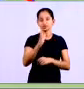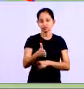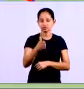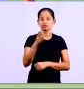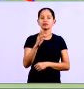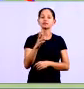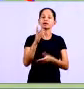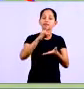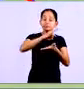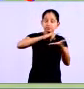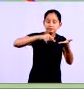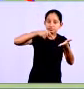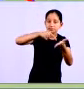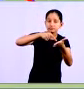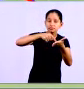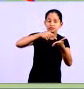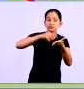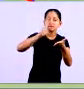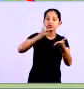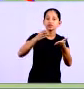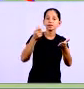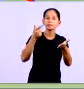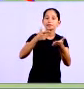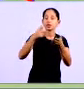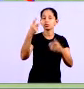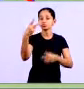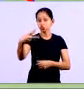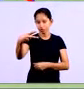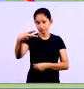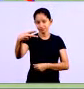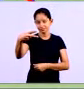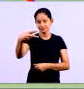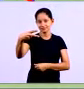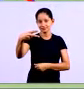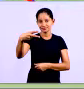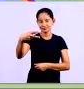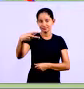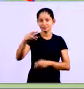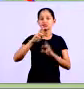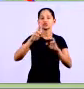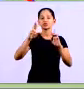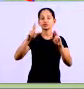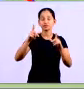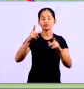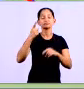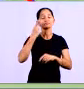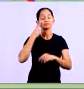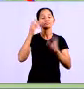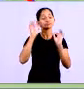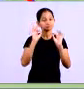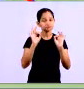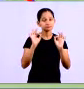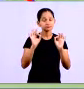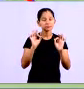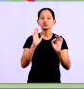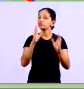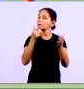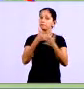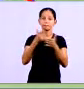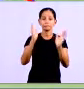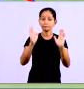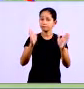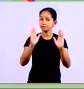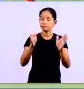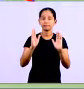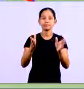destacado em nota fiscal e 200 reais ele já pagou na barreira do Estado, que é o chamado diferencial de alíquota. Perfeitamente, é isso aí. Isso aí já foi pago,